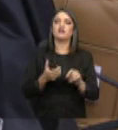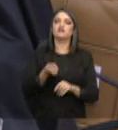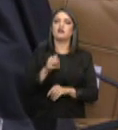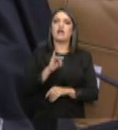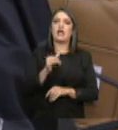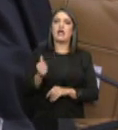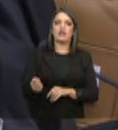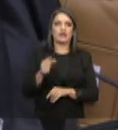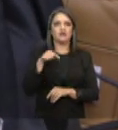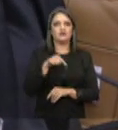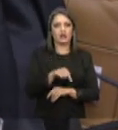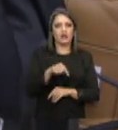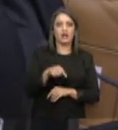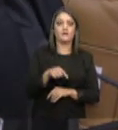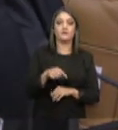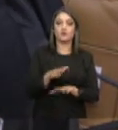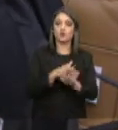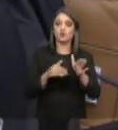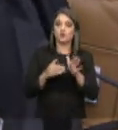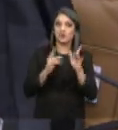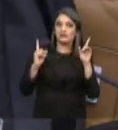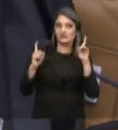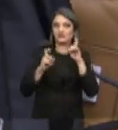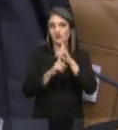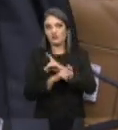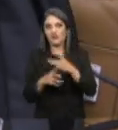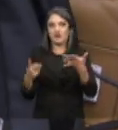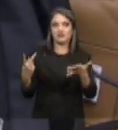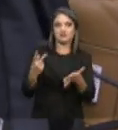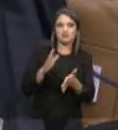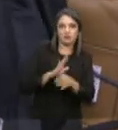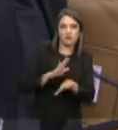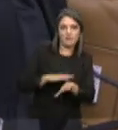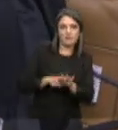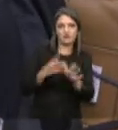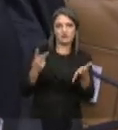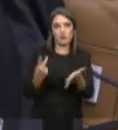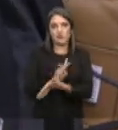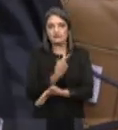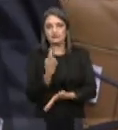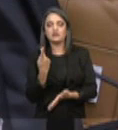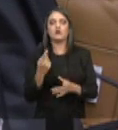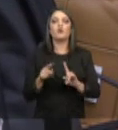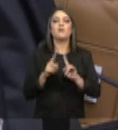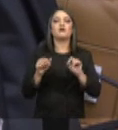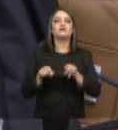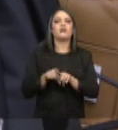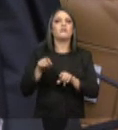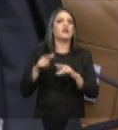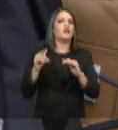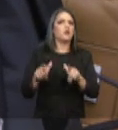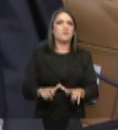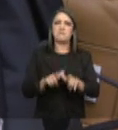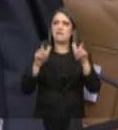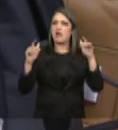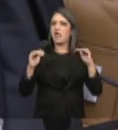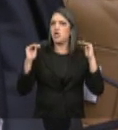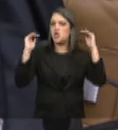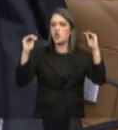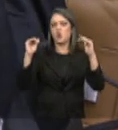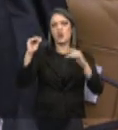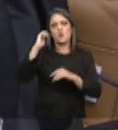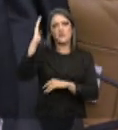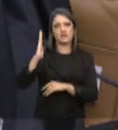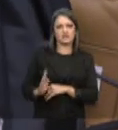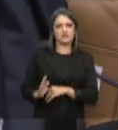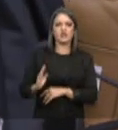com todas as atribulações daquele vento e daquele momento titulado como o maior brasileiro da história